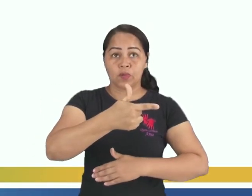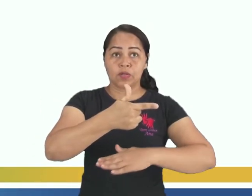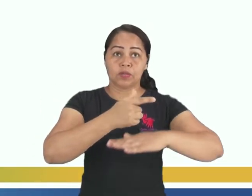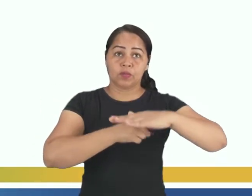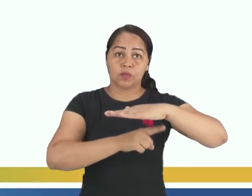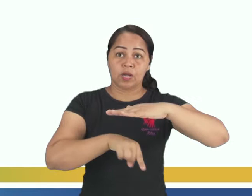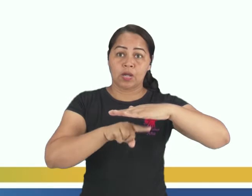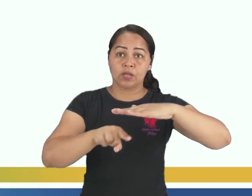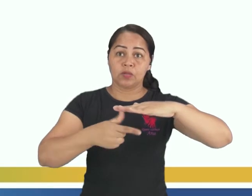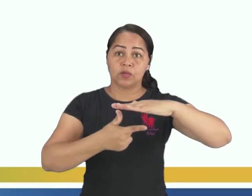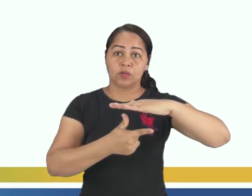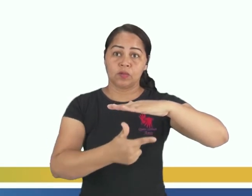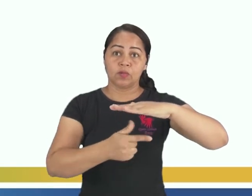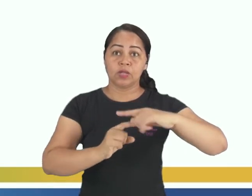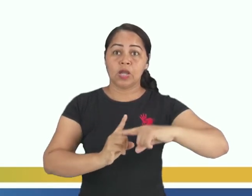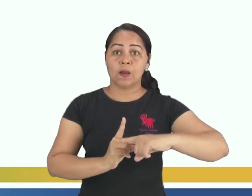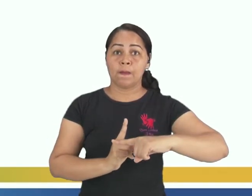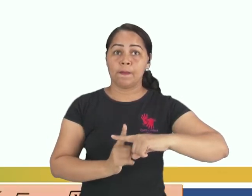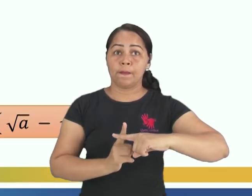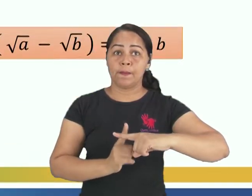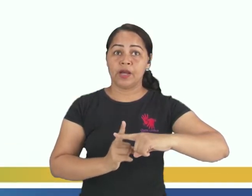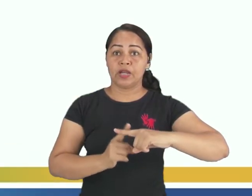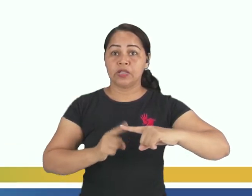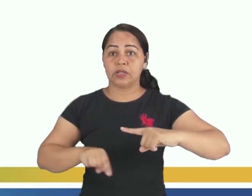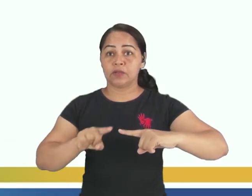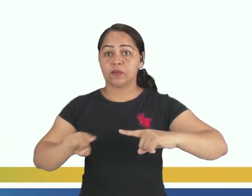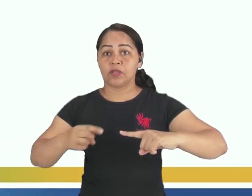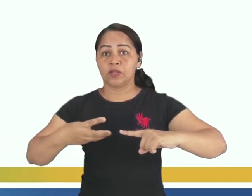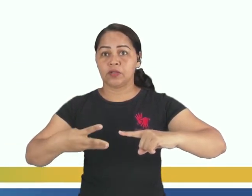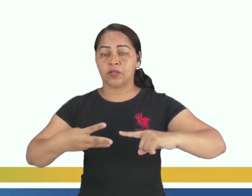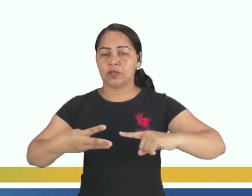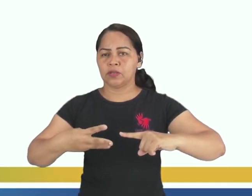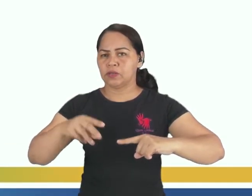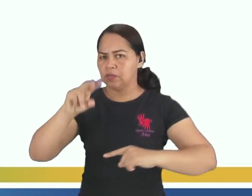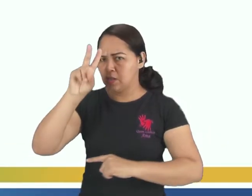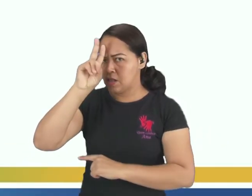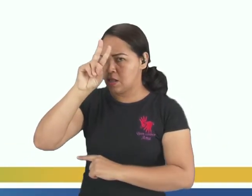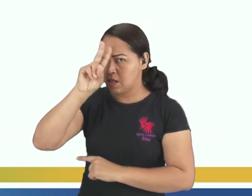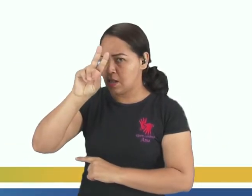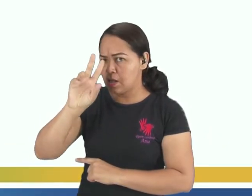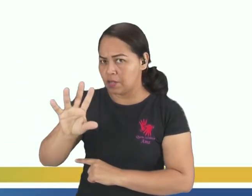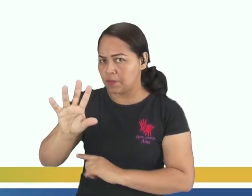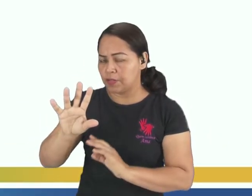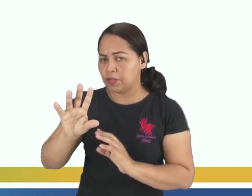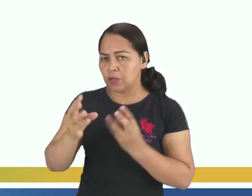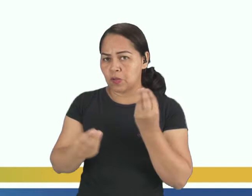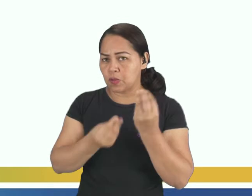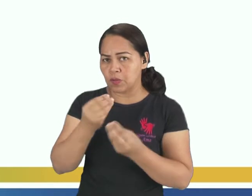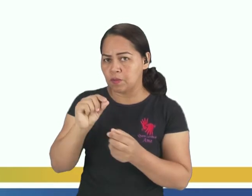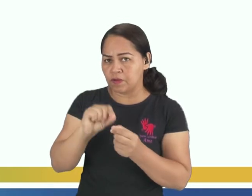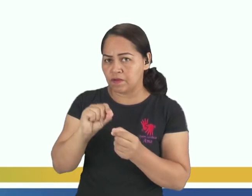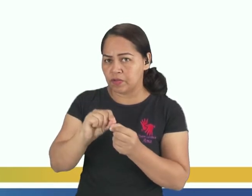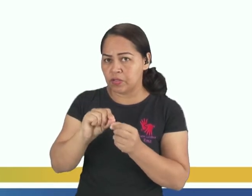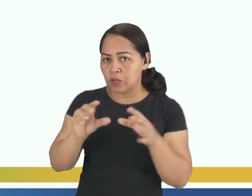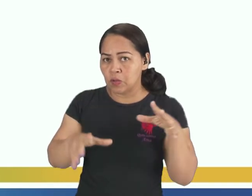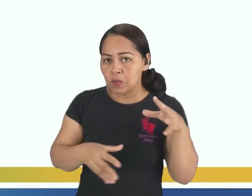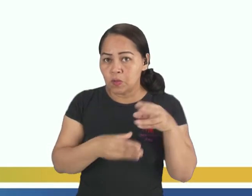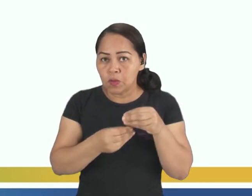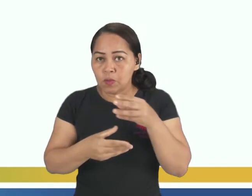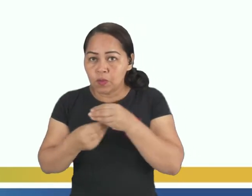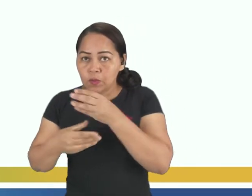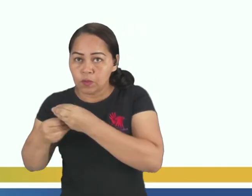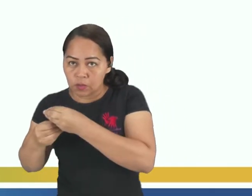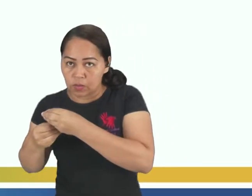2 mais a raiz quadrada de 3. Você lembra disso, ó, desse macetezinho? A raiz de A mais a raiz de